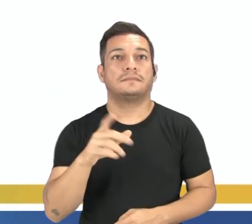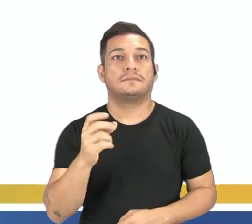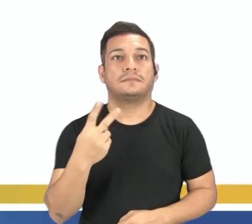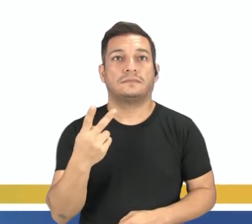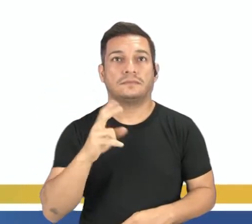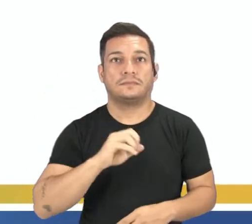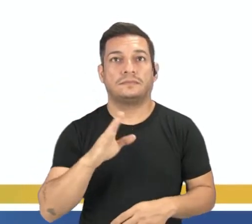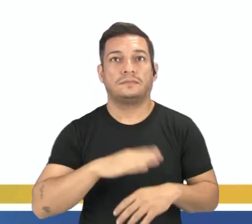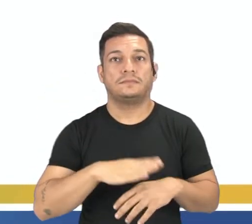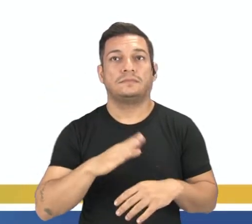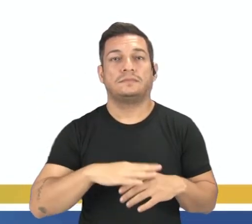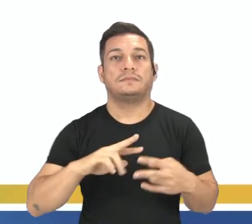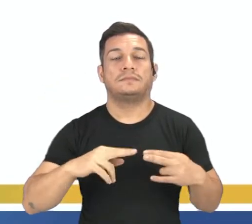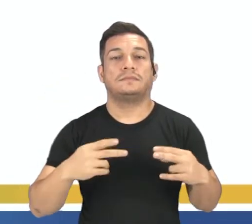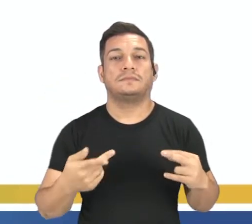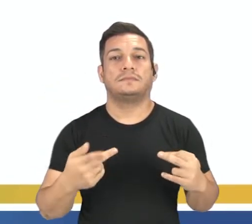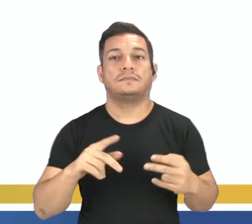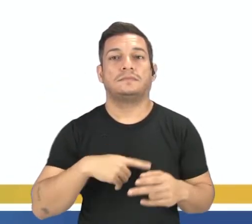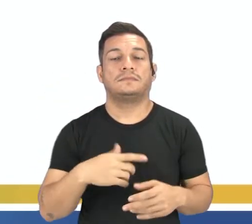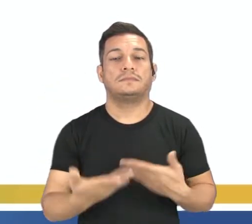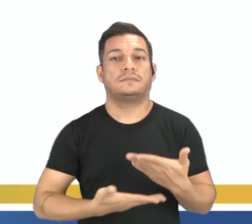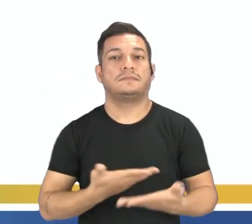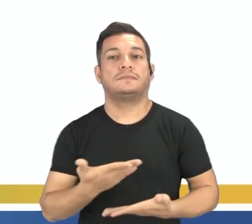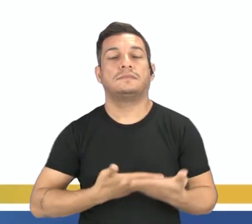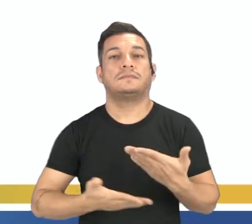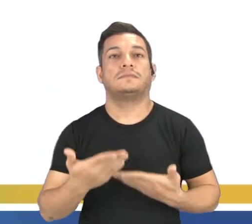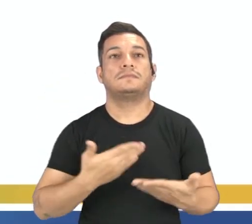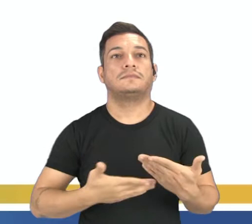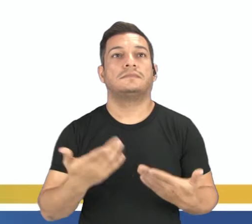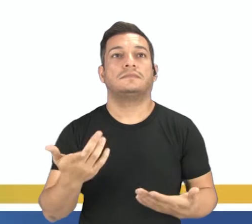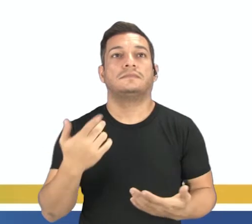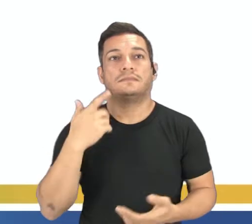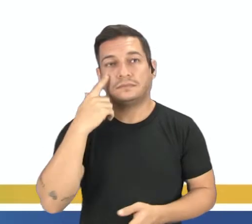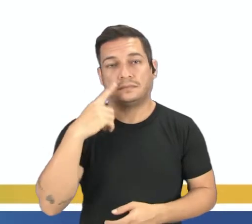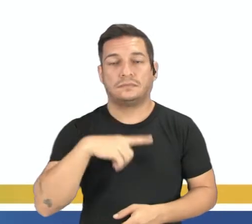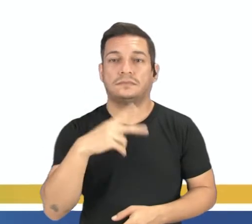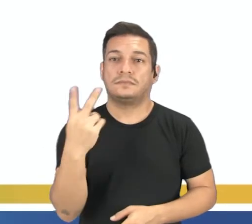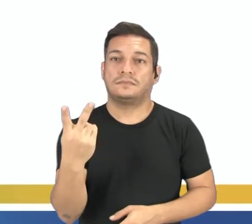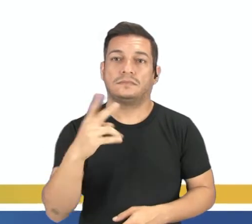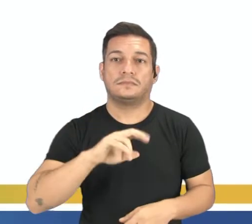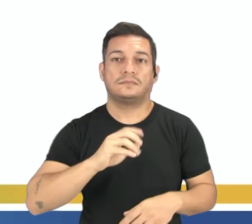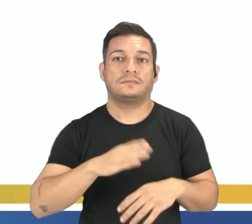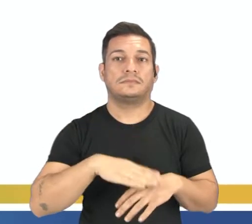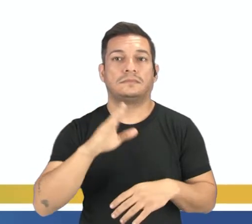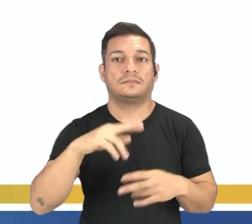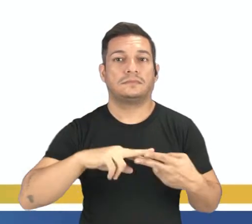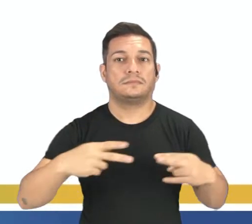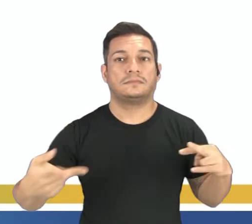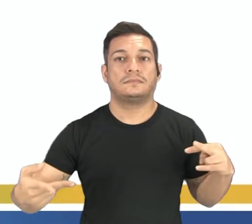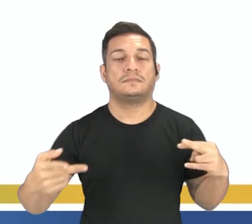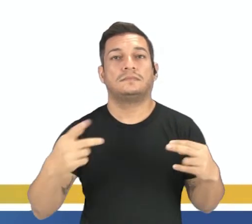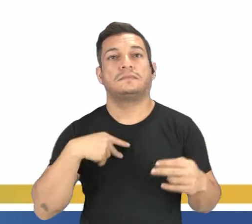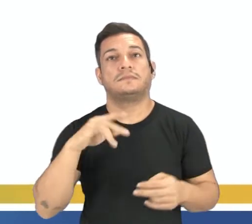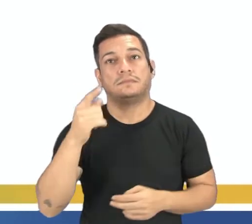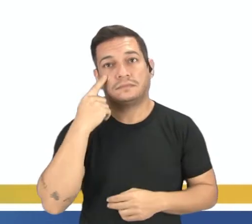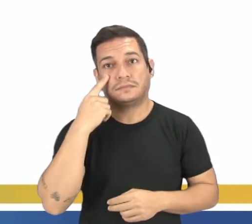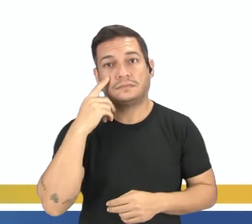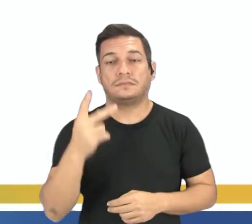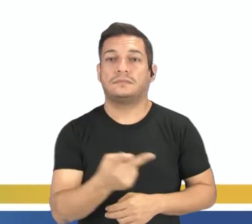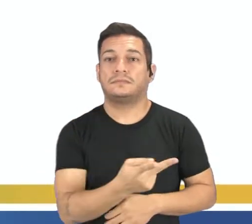mais genes interagem para controlar uma característica. Eu tenho dois ou mais genes lá, se a gente considerar